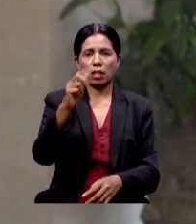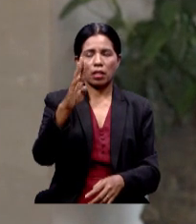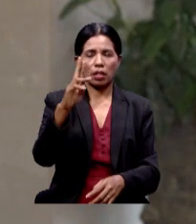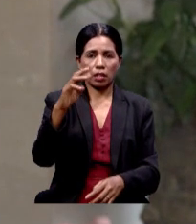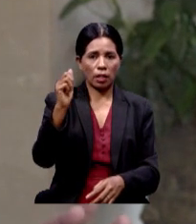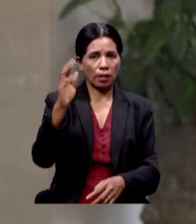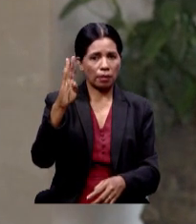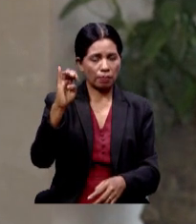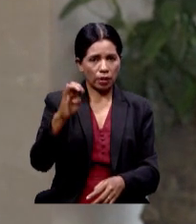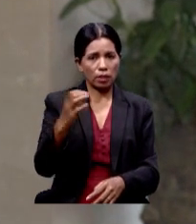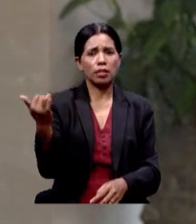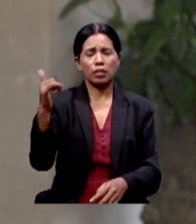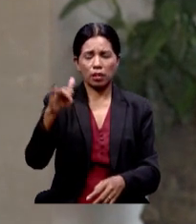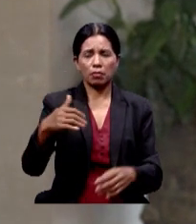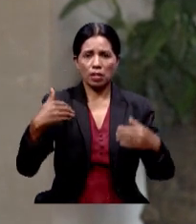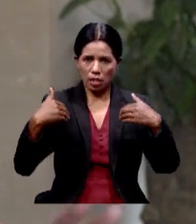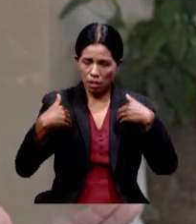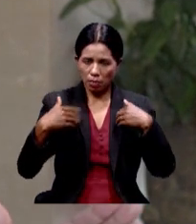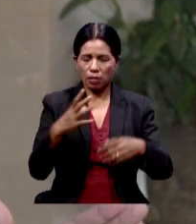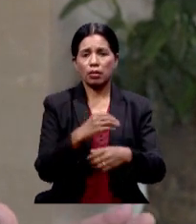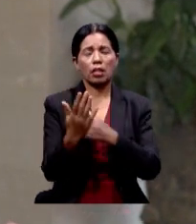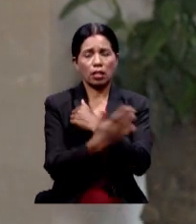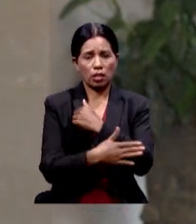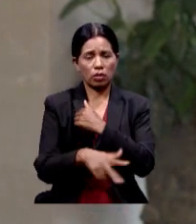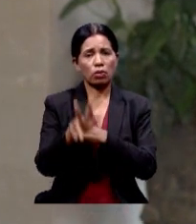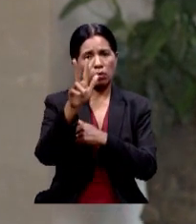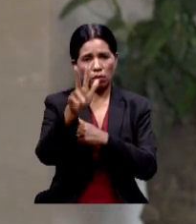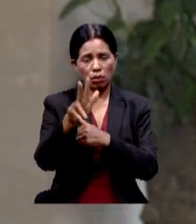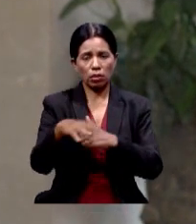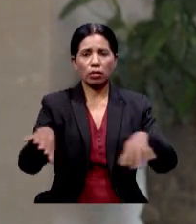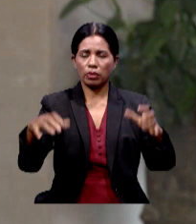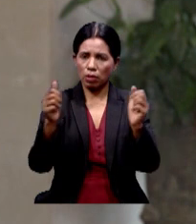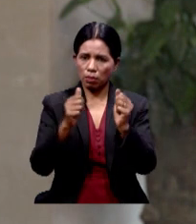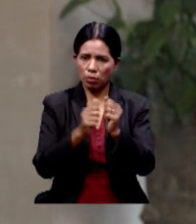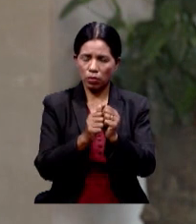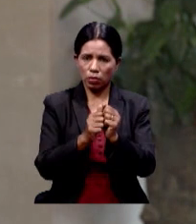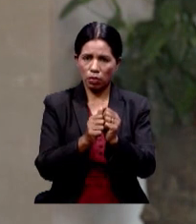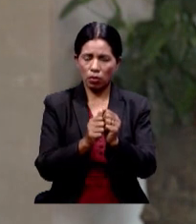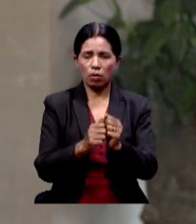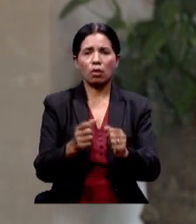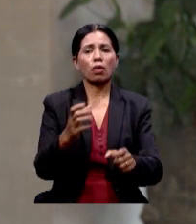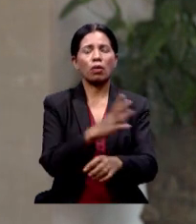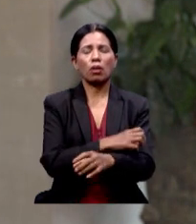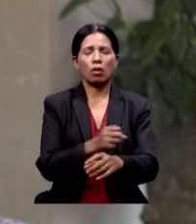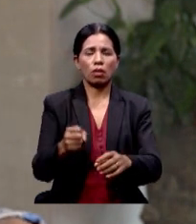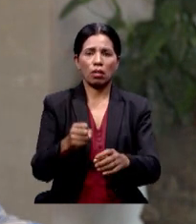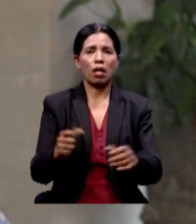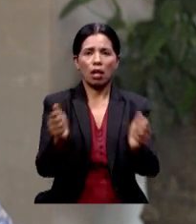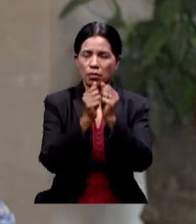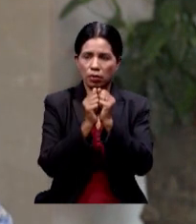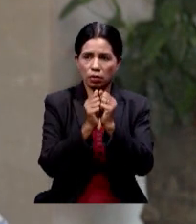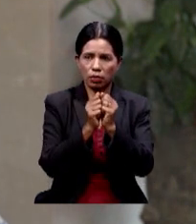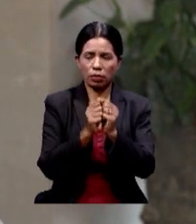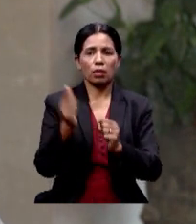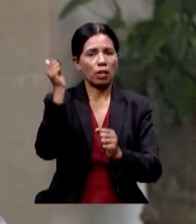MOS e a GCC. Então, Sira e a cooperação forte de Tebes e a muito com a